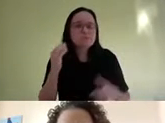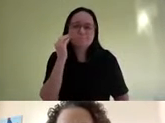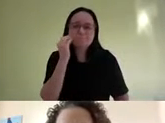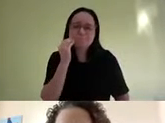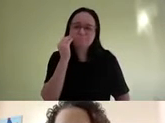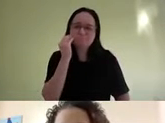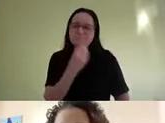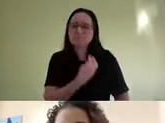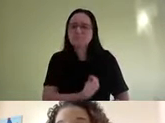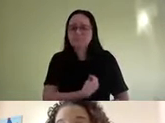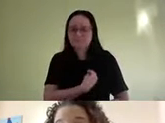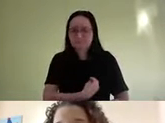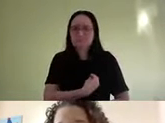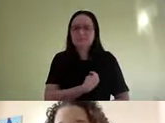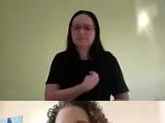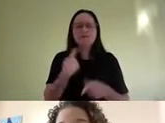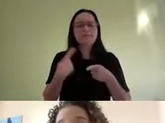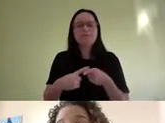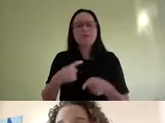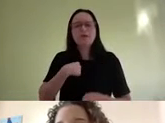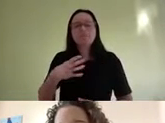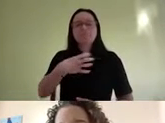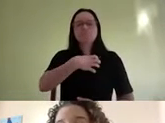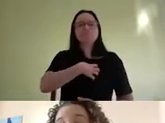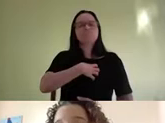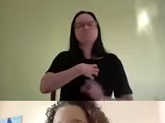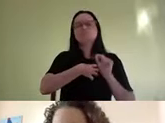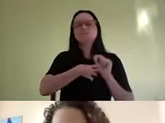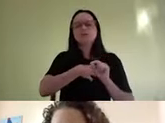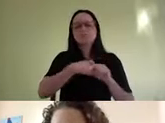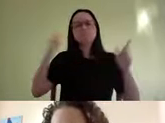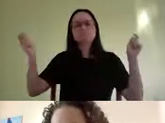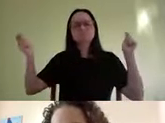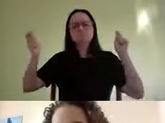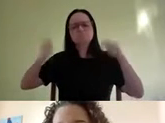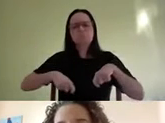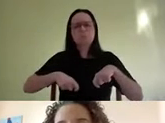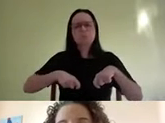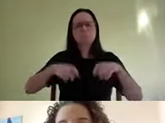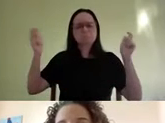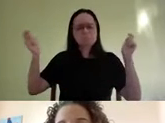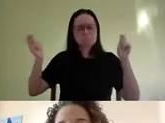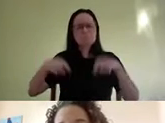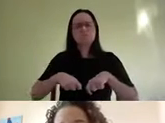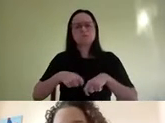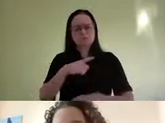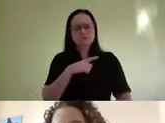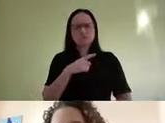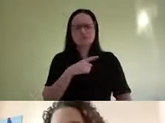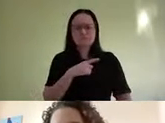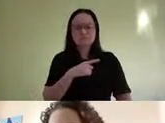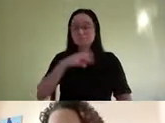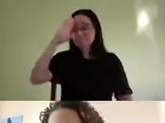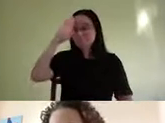porque me trouxe uma autoestima do que a gente é capaz, que a gente pode, entendeu? E principalmente,